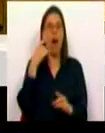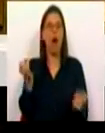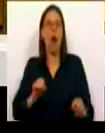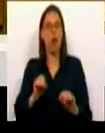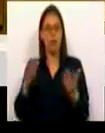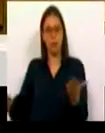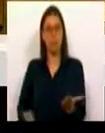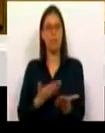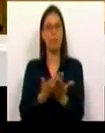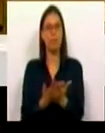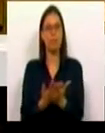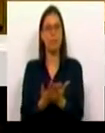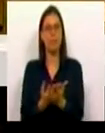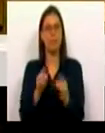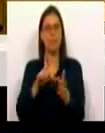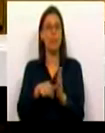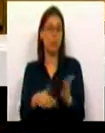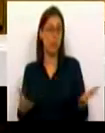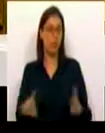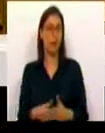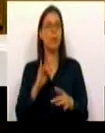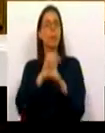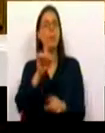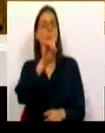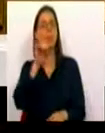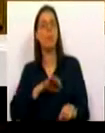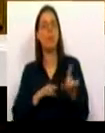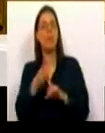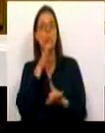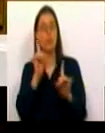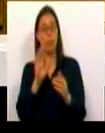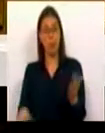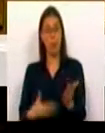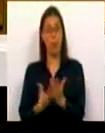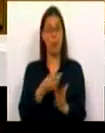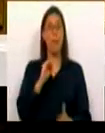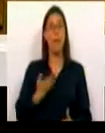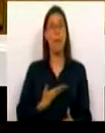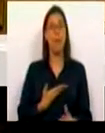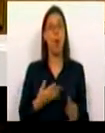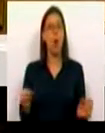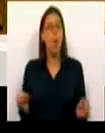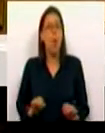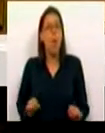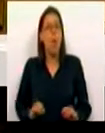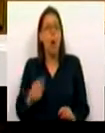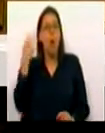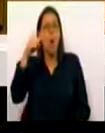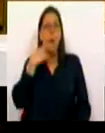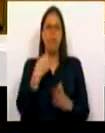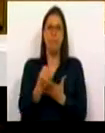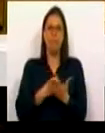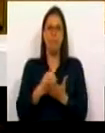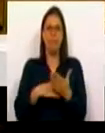conta quando apresentaram o projeto? Outra questão, Sr. Deputado. Na proposta do PSD, não há uma única